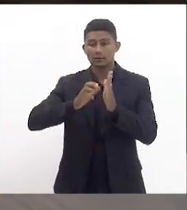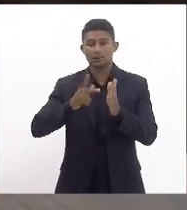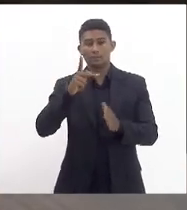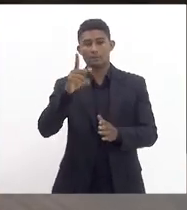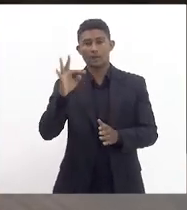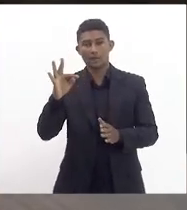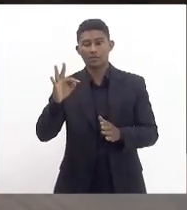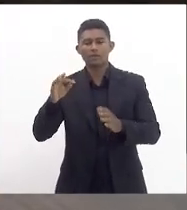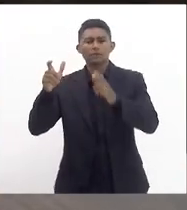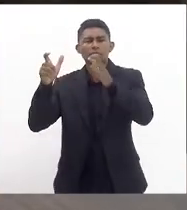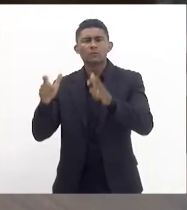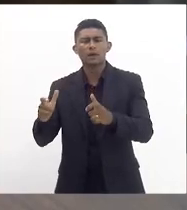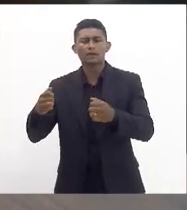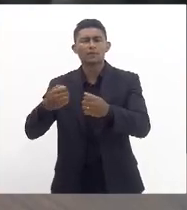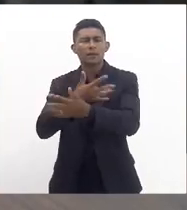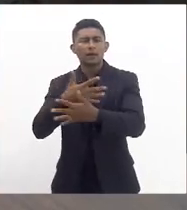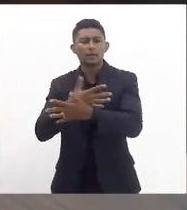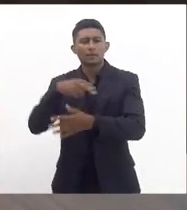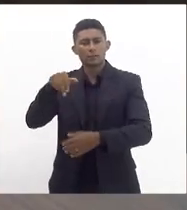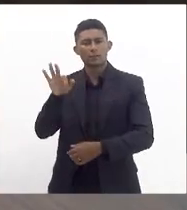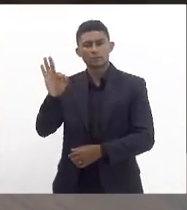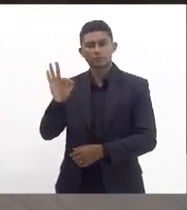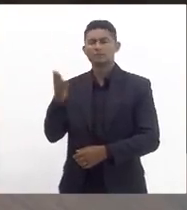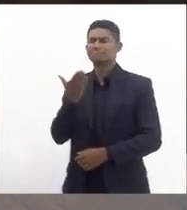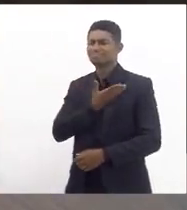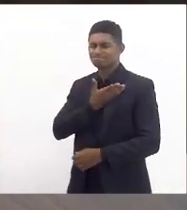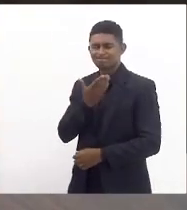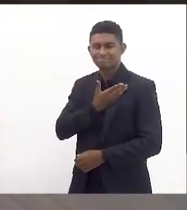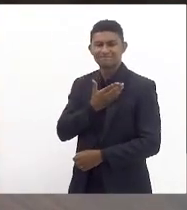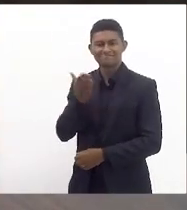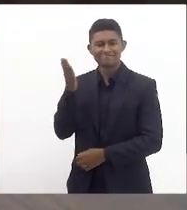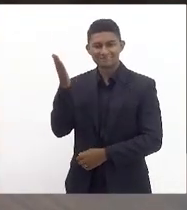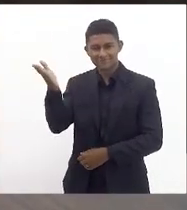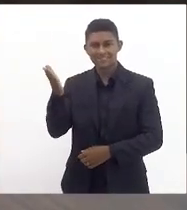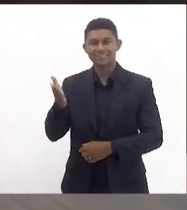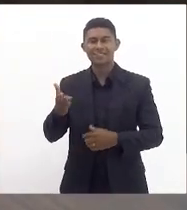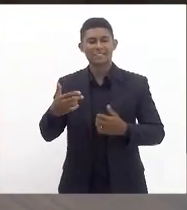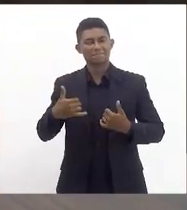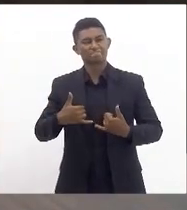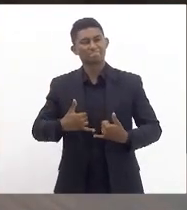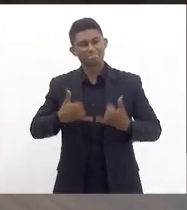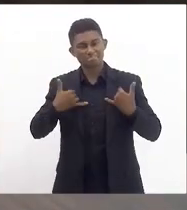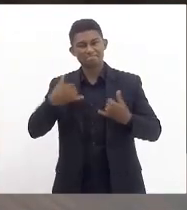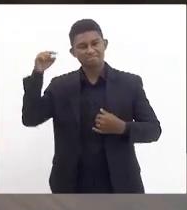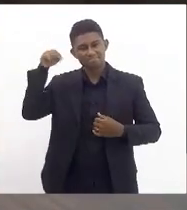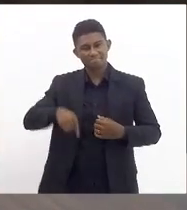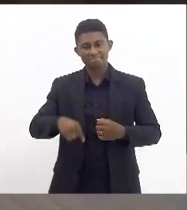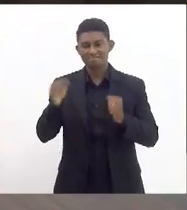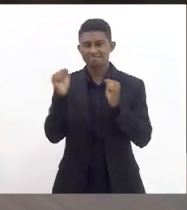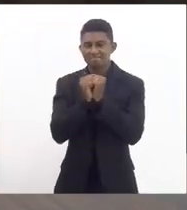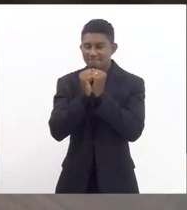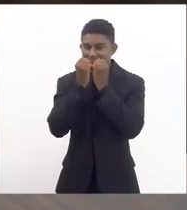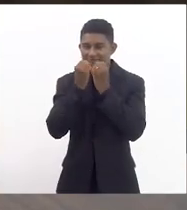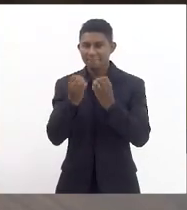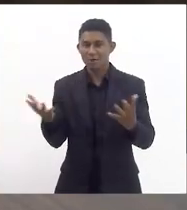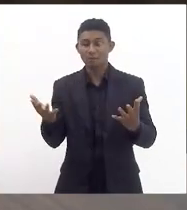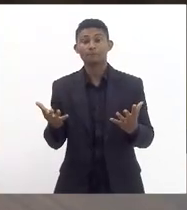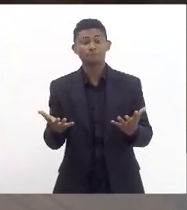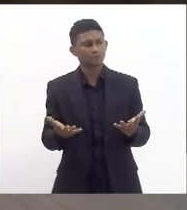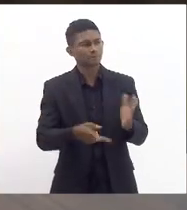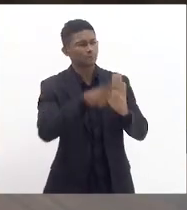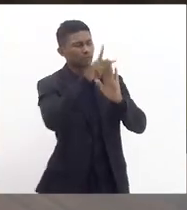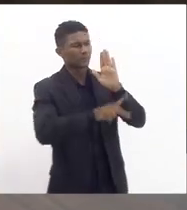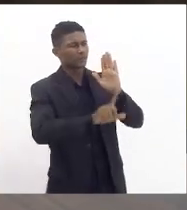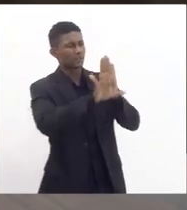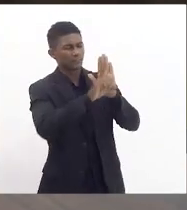Friburgo, uma querida companheira e amiga, um orgulho do parlamento friburguense. Que bom contar com você aqui, Maiara. André, esse é mais um projeto daquele